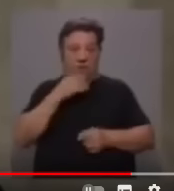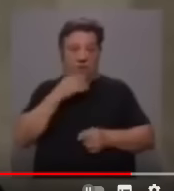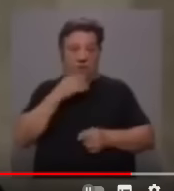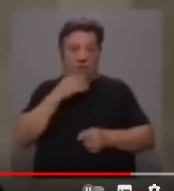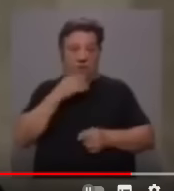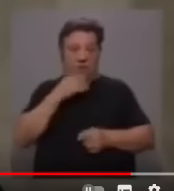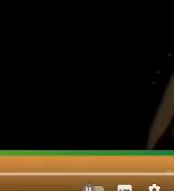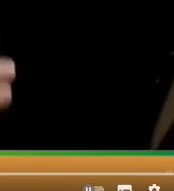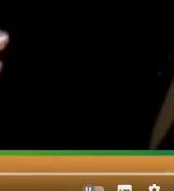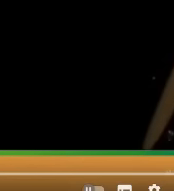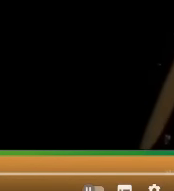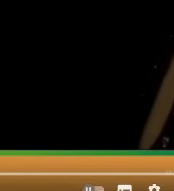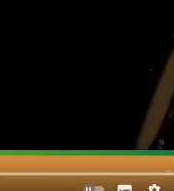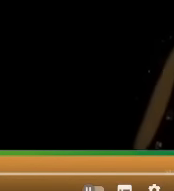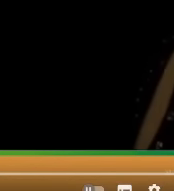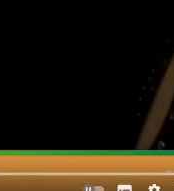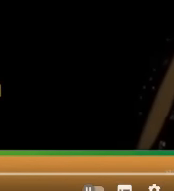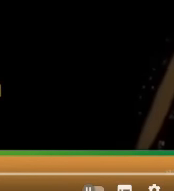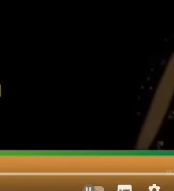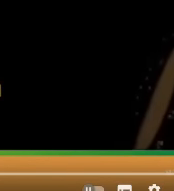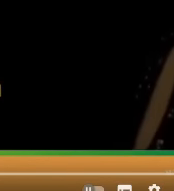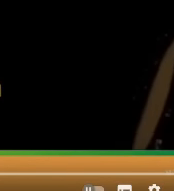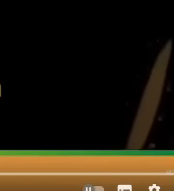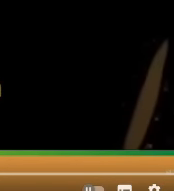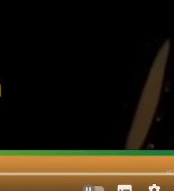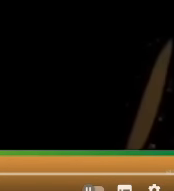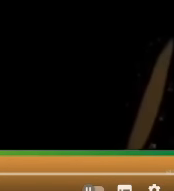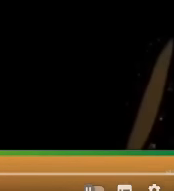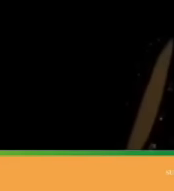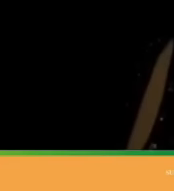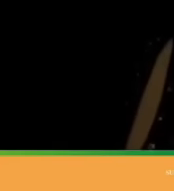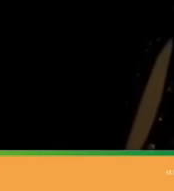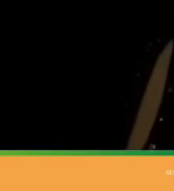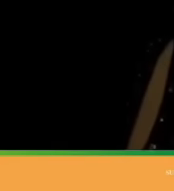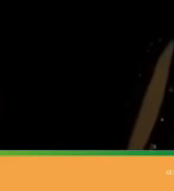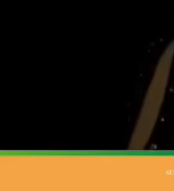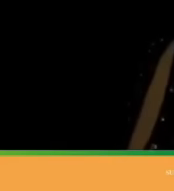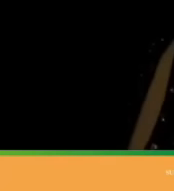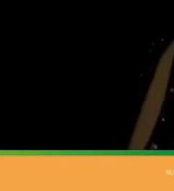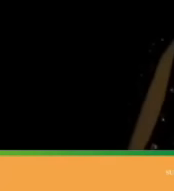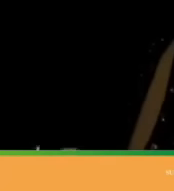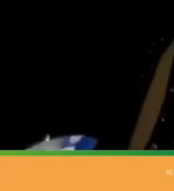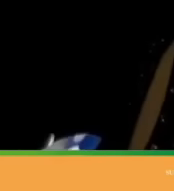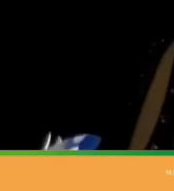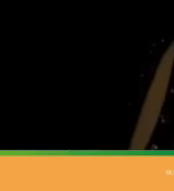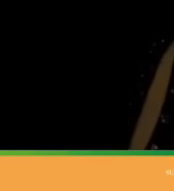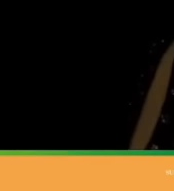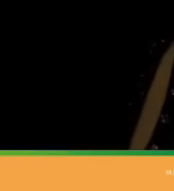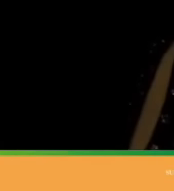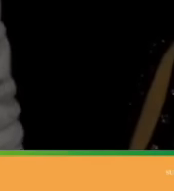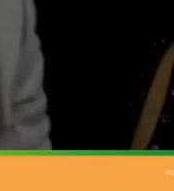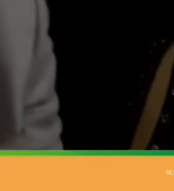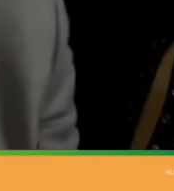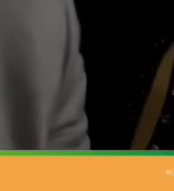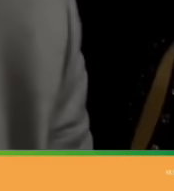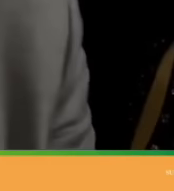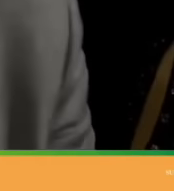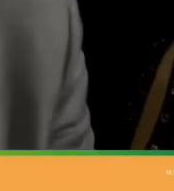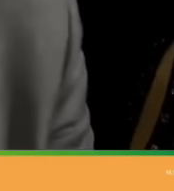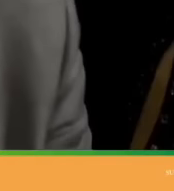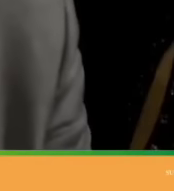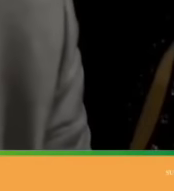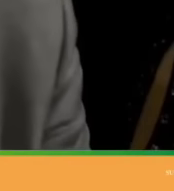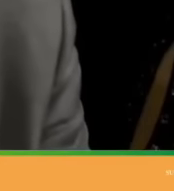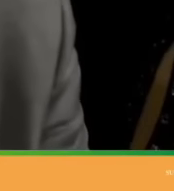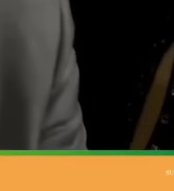Fábio Figueiredo vamos ver e eu quero aproveitar os 24 segundos para fazer uma espécie de defesa de honra porque é isto é importante desculpem é a primeira vez que eu tou um painel com